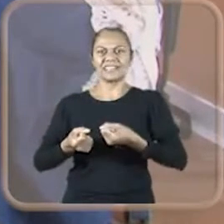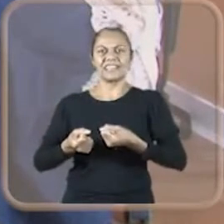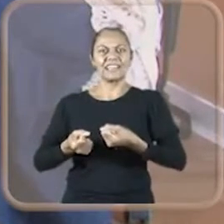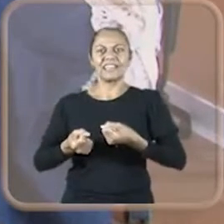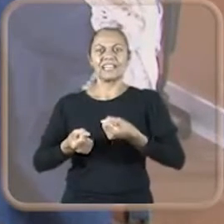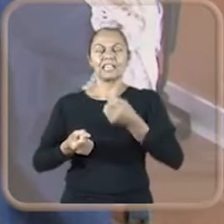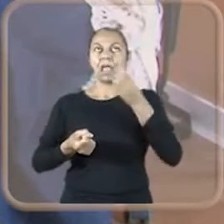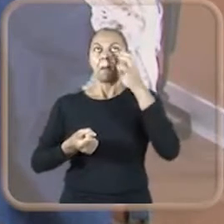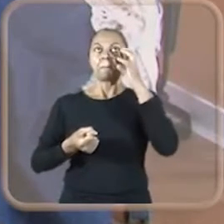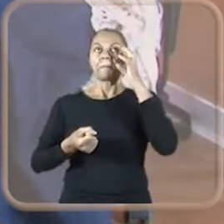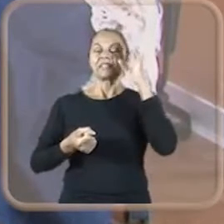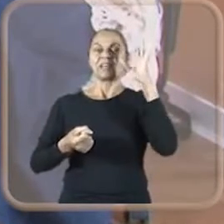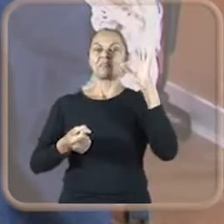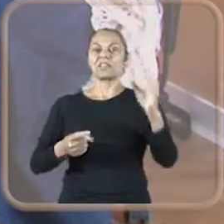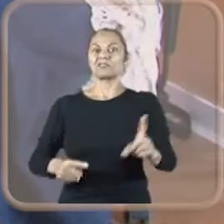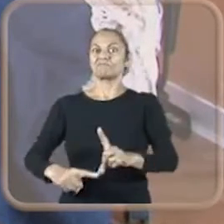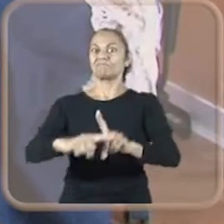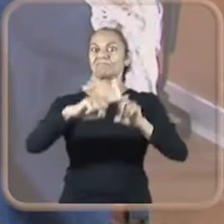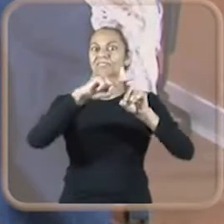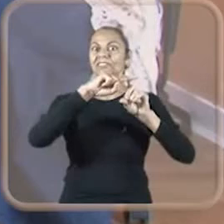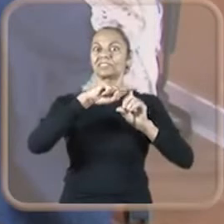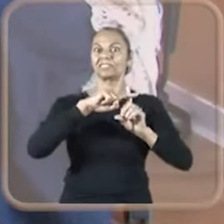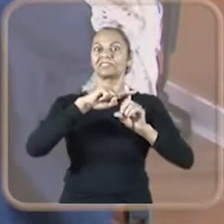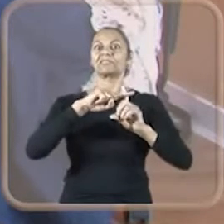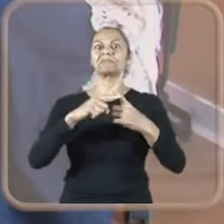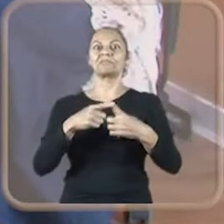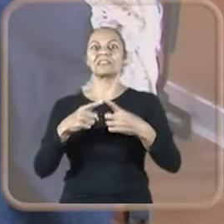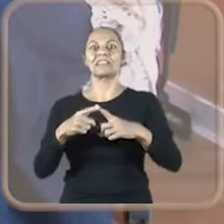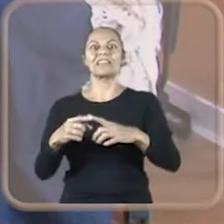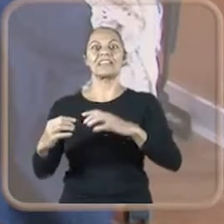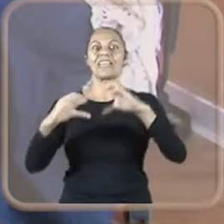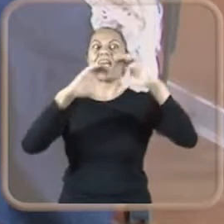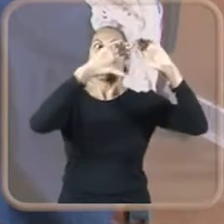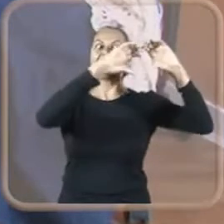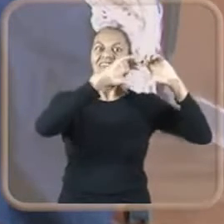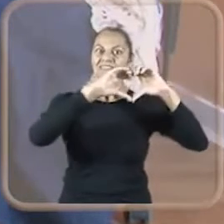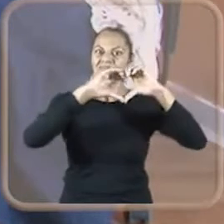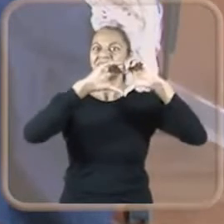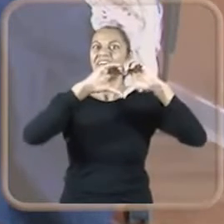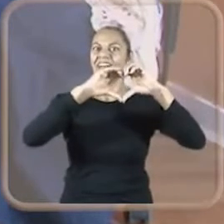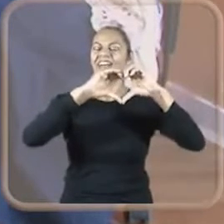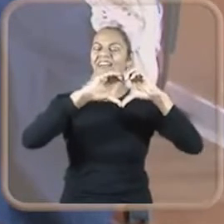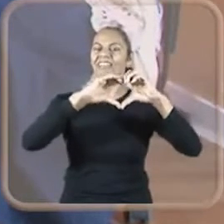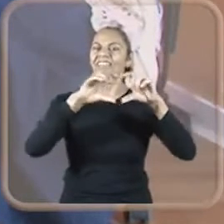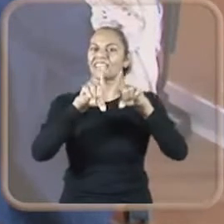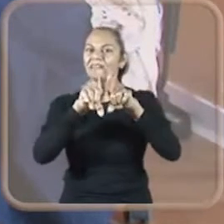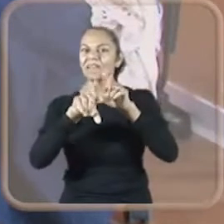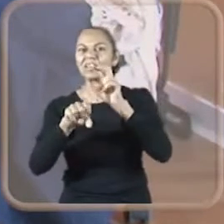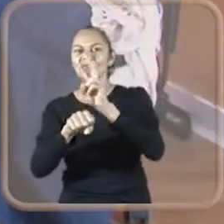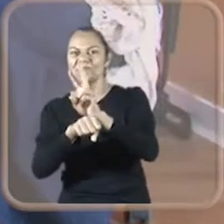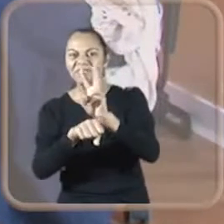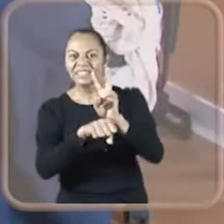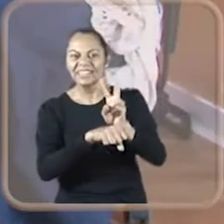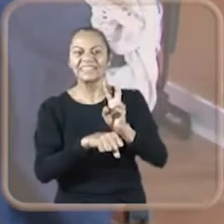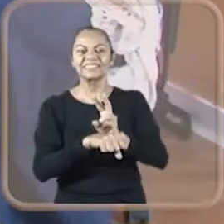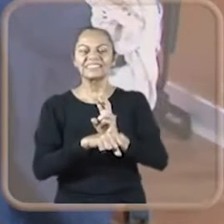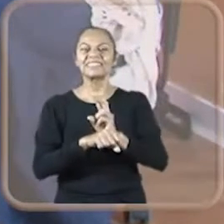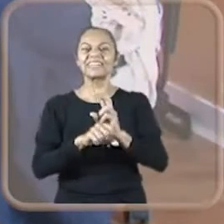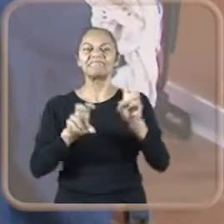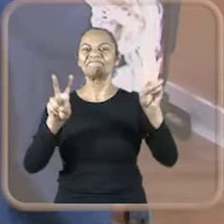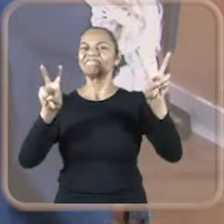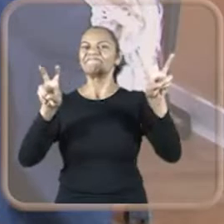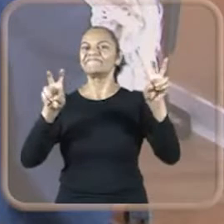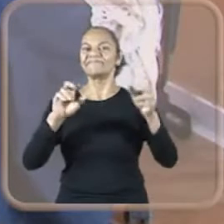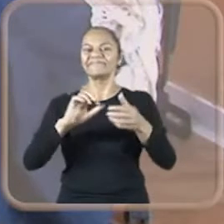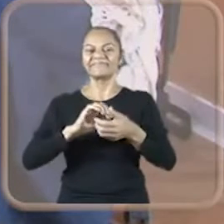né, da maneira muito otimista, tanto é que o lema dele é "Eu amo, eu cuido", né, em Cariacica. E eu